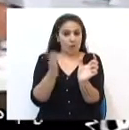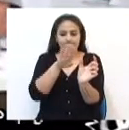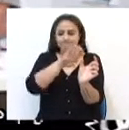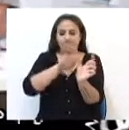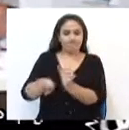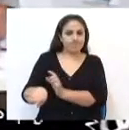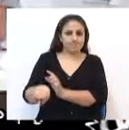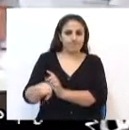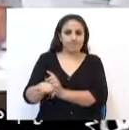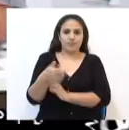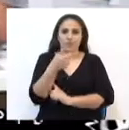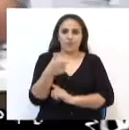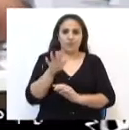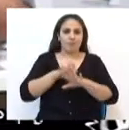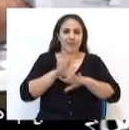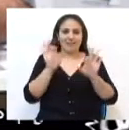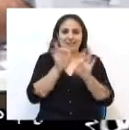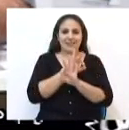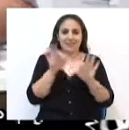palavra secreto.